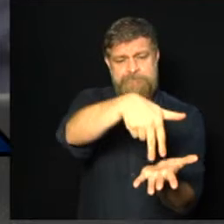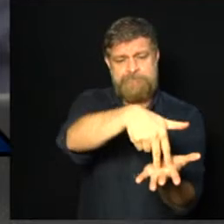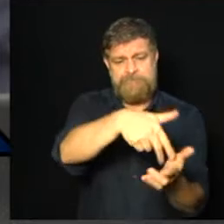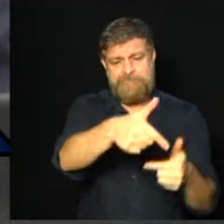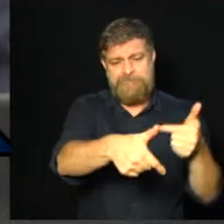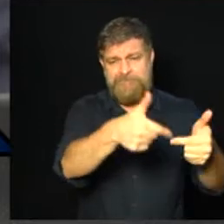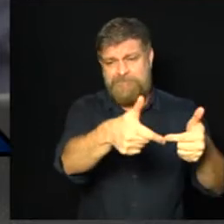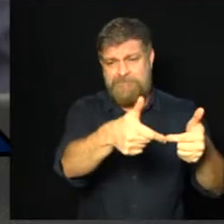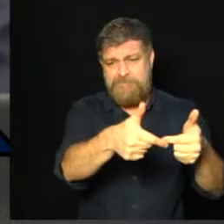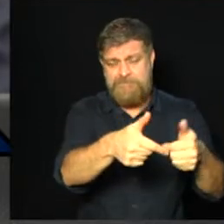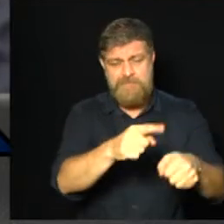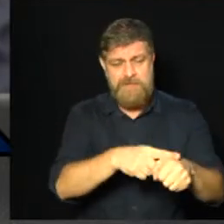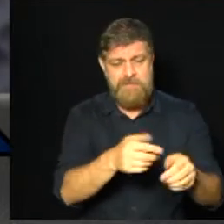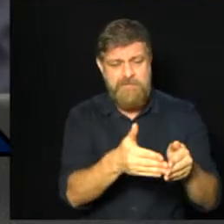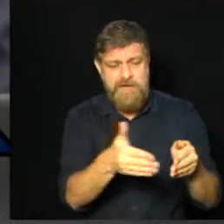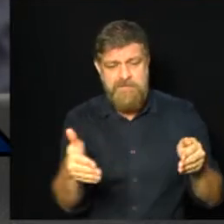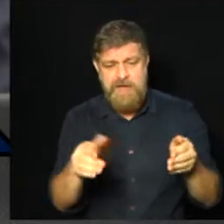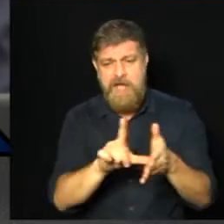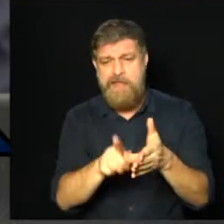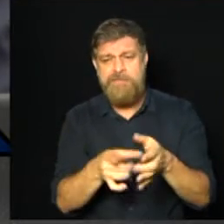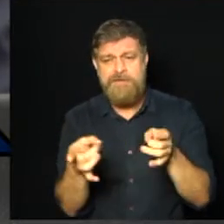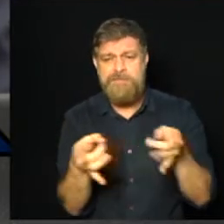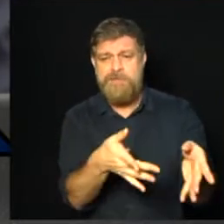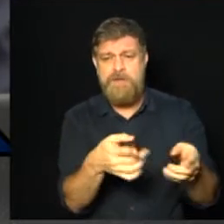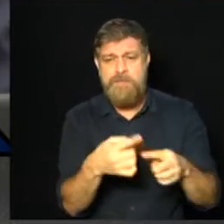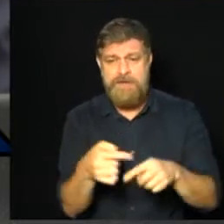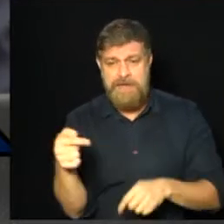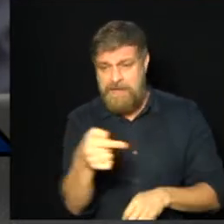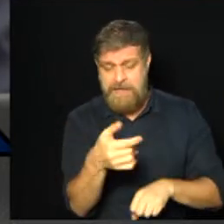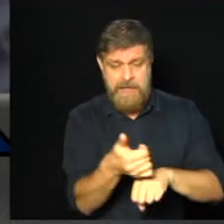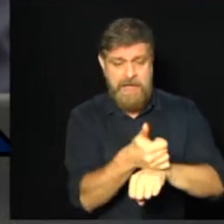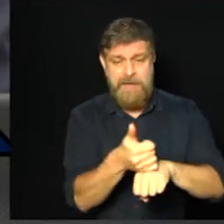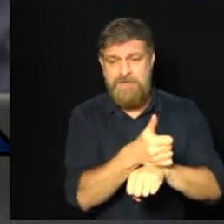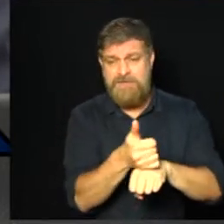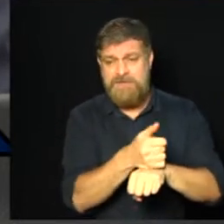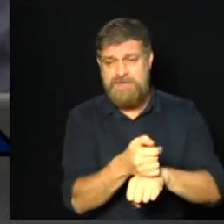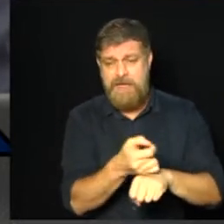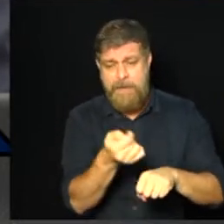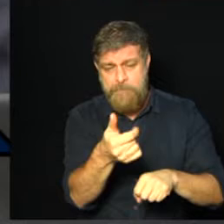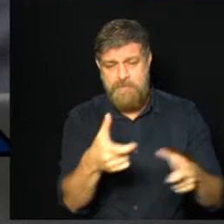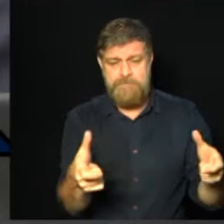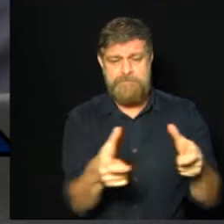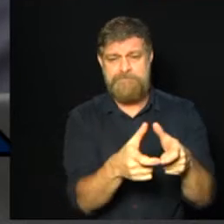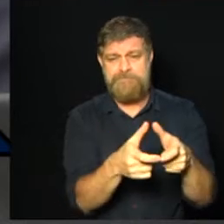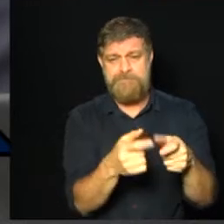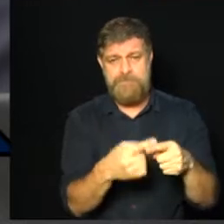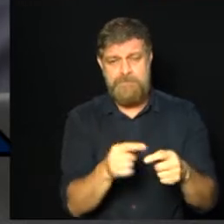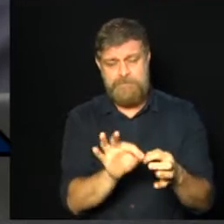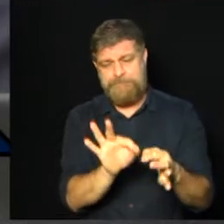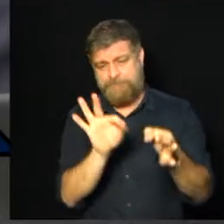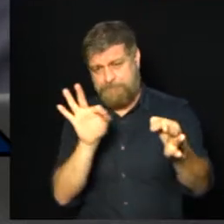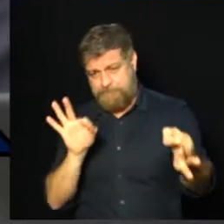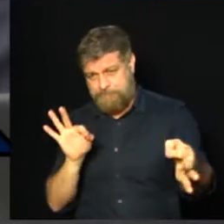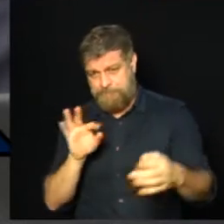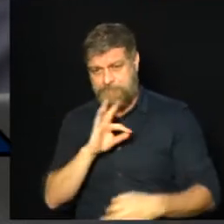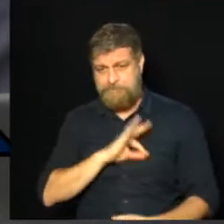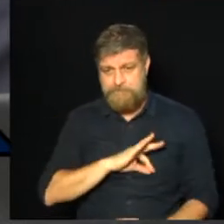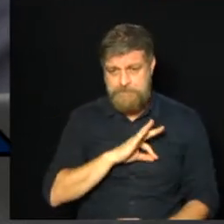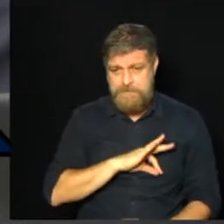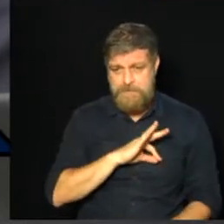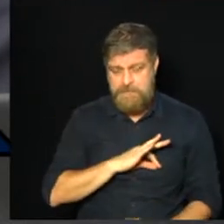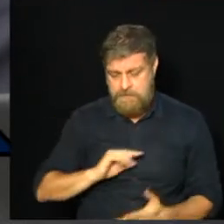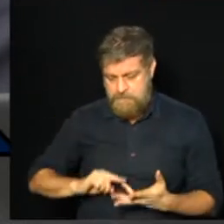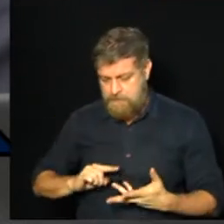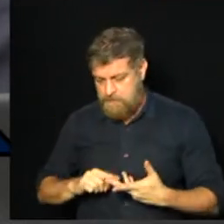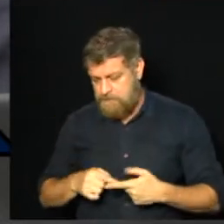Acredito que uma das questões é justamente não ter uma equipe completa, porque a distância, salário, tudo isso